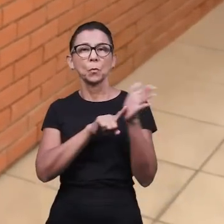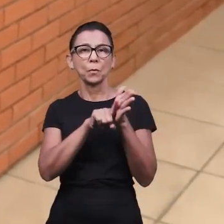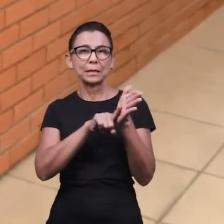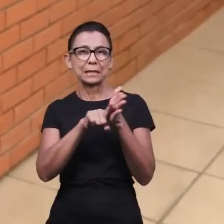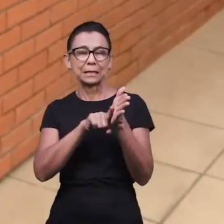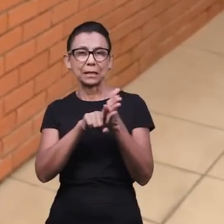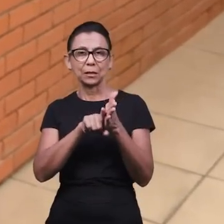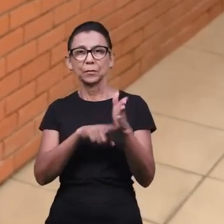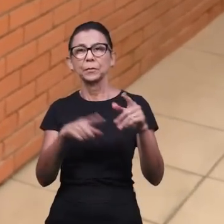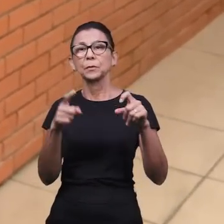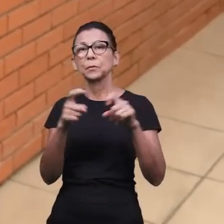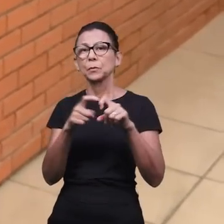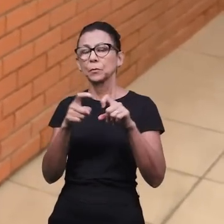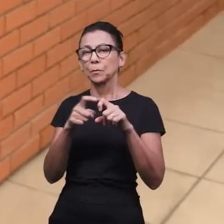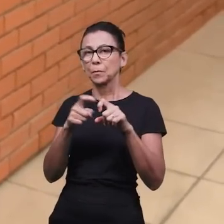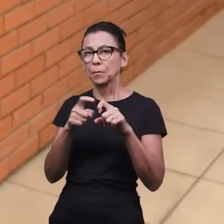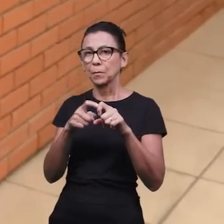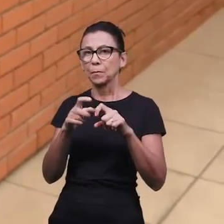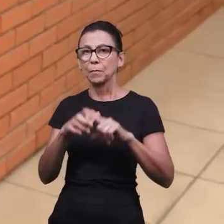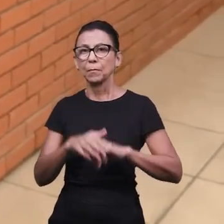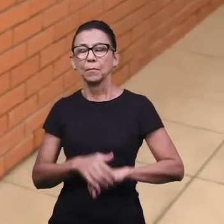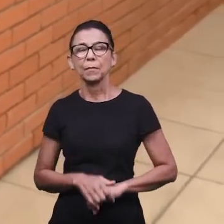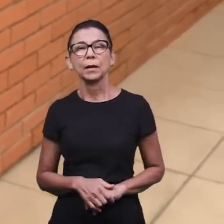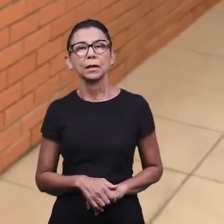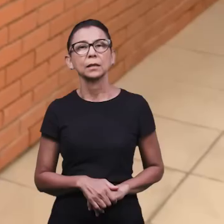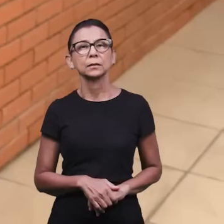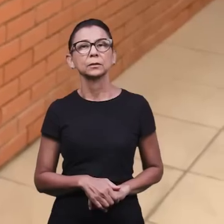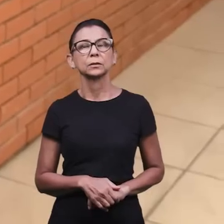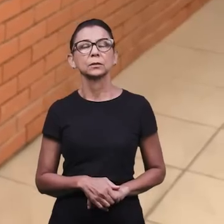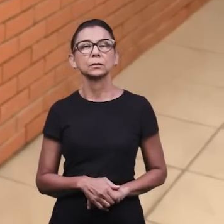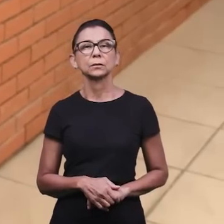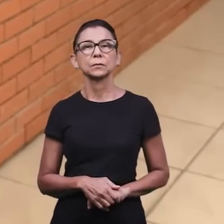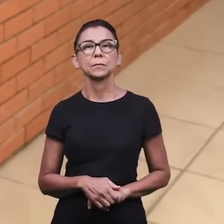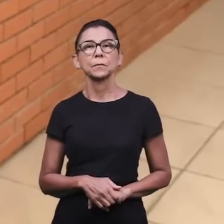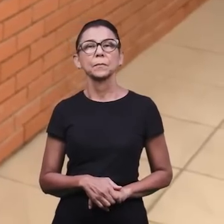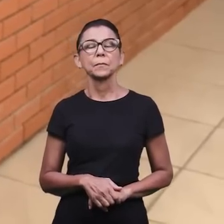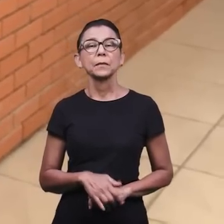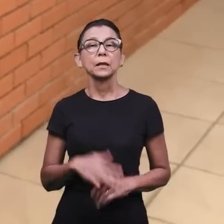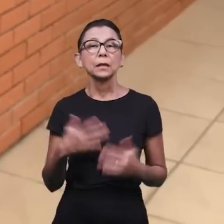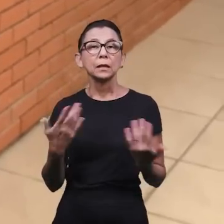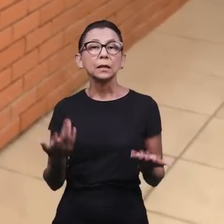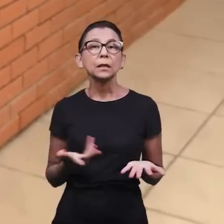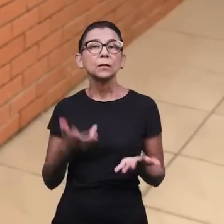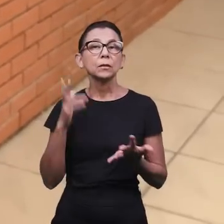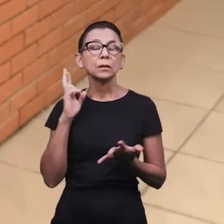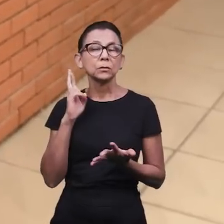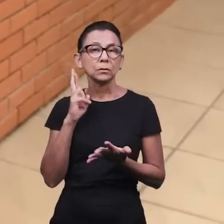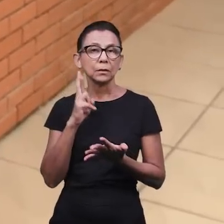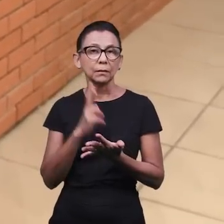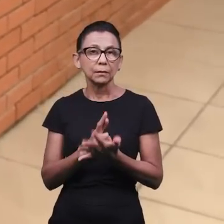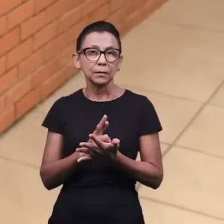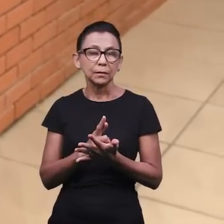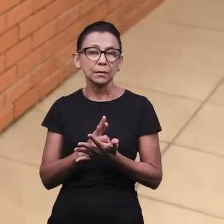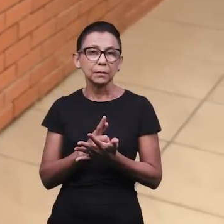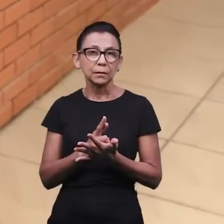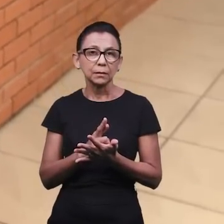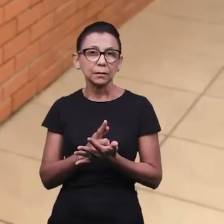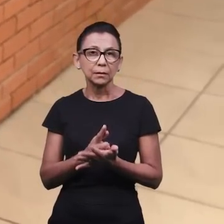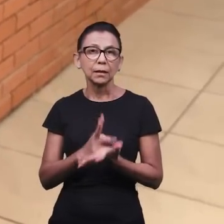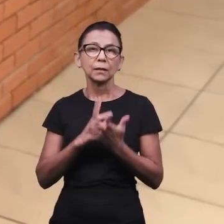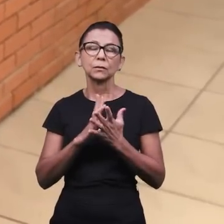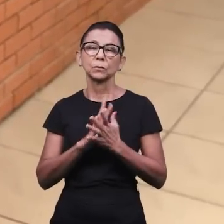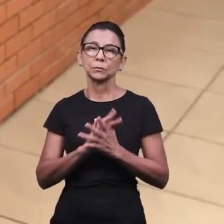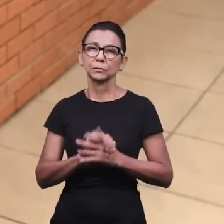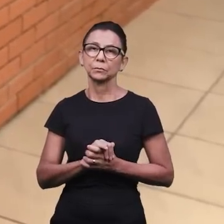né, 3 tumores e 2 no estômago. Então, eu fiz 5 que foram levados